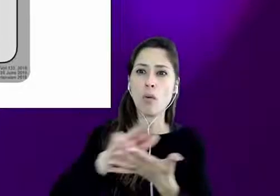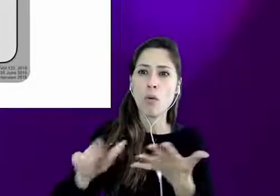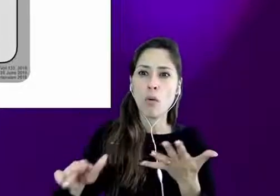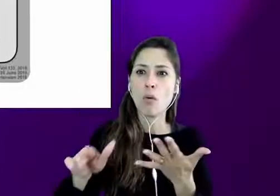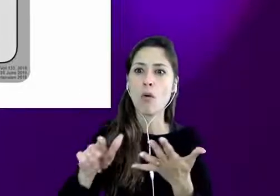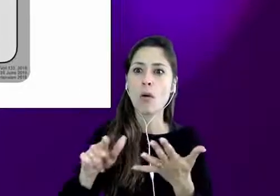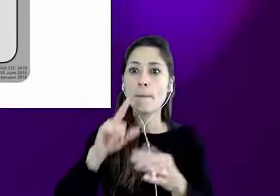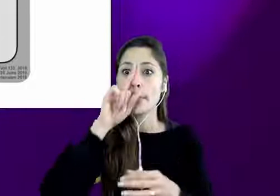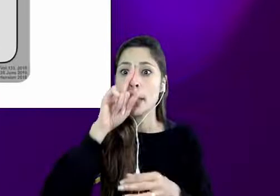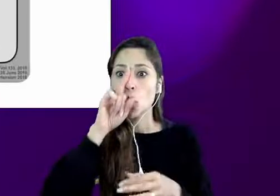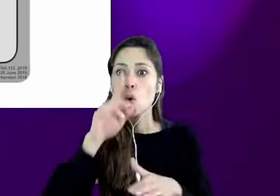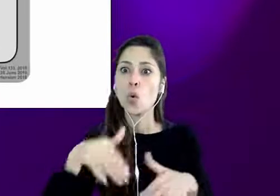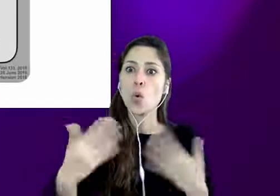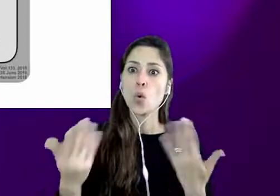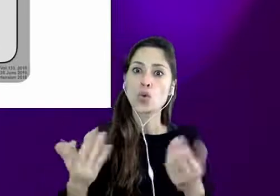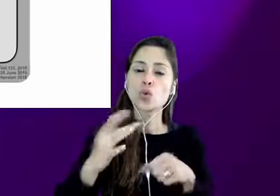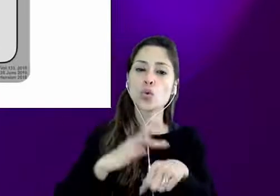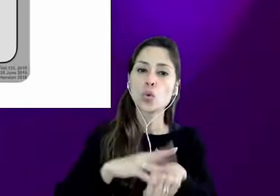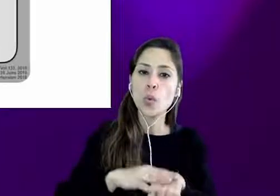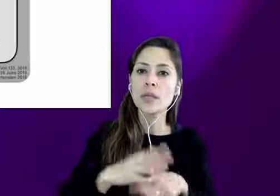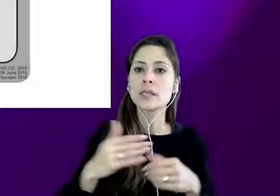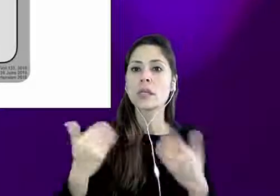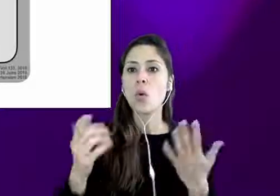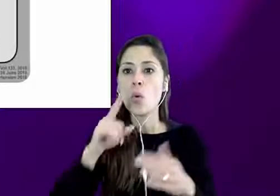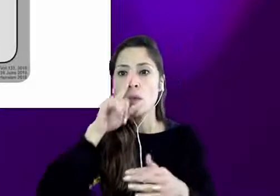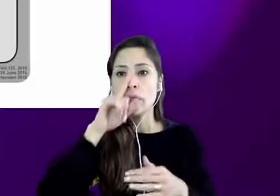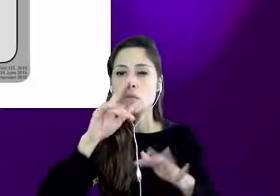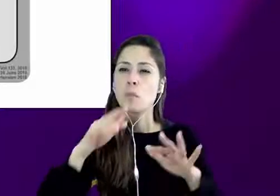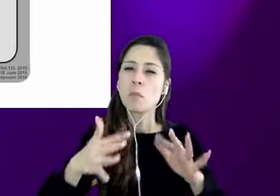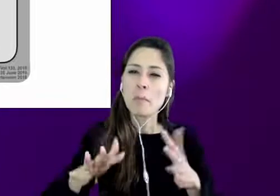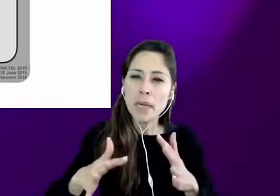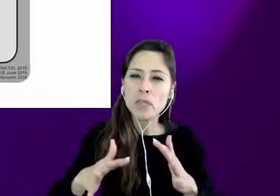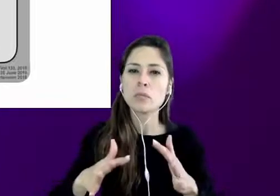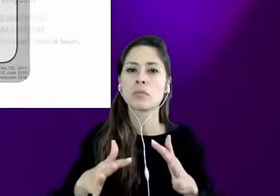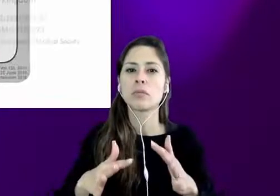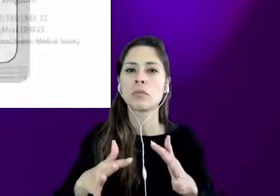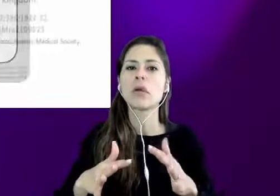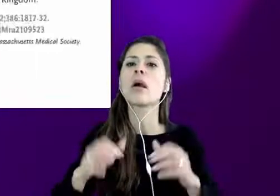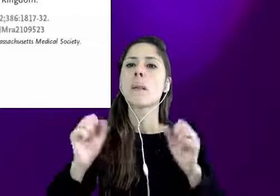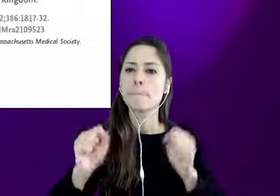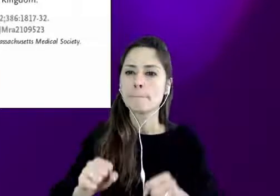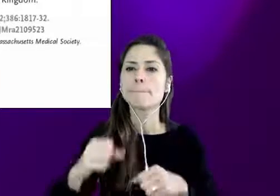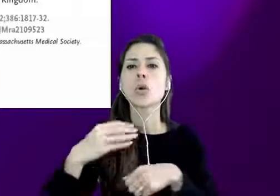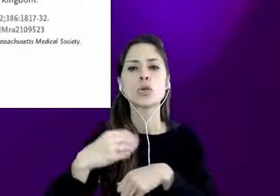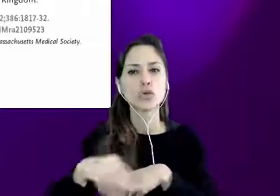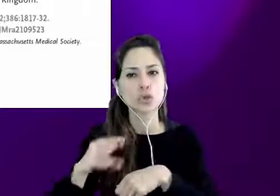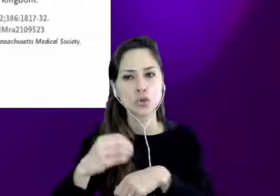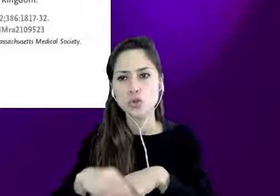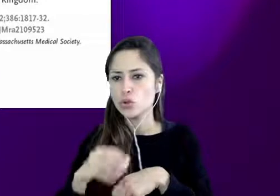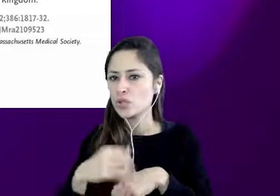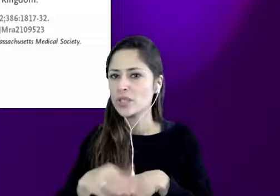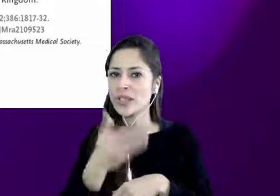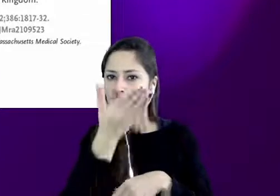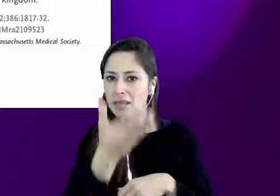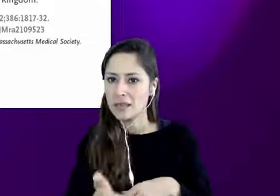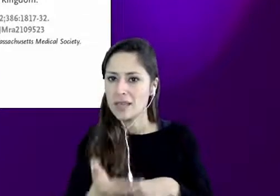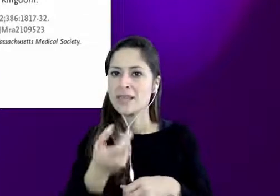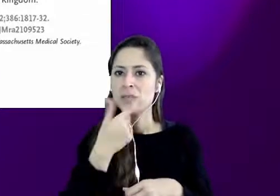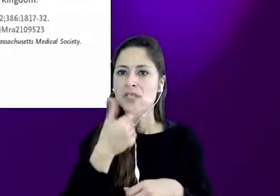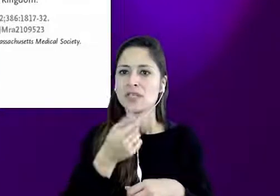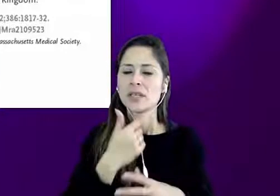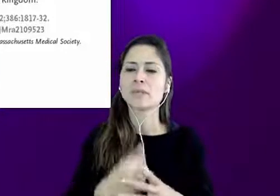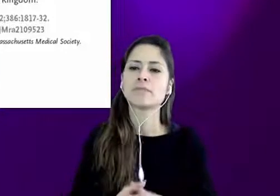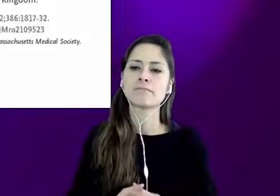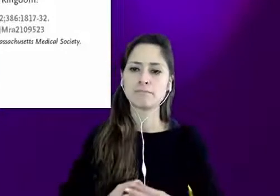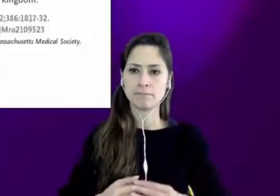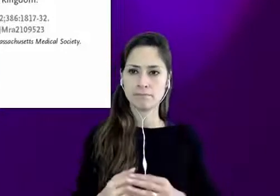está indicada a ação da prescrição ou suplementação das estratégias de prevenção secundária. Consegue-se perceber, inclusive,